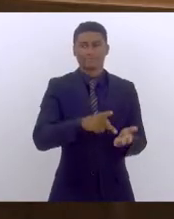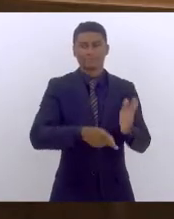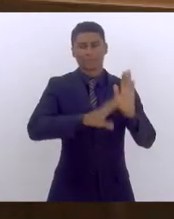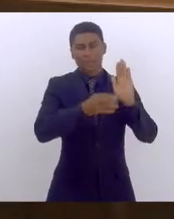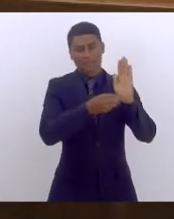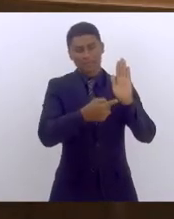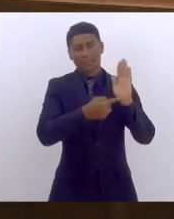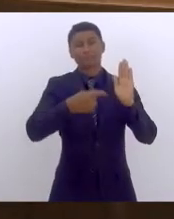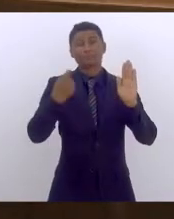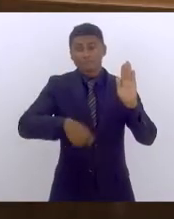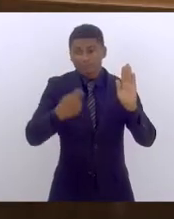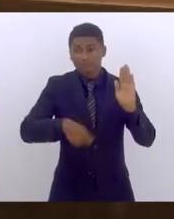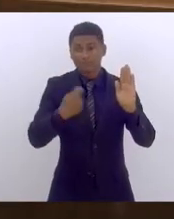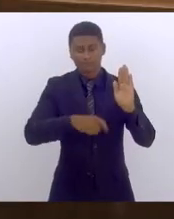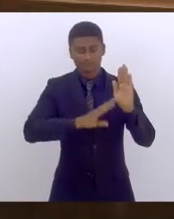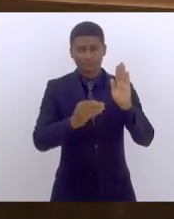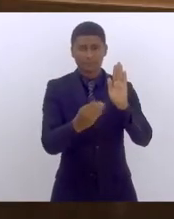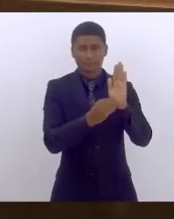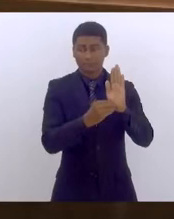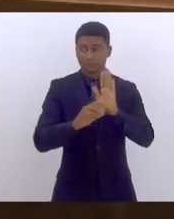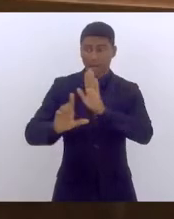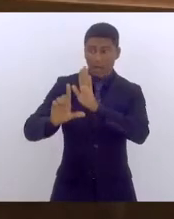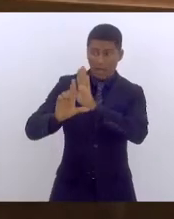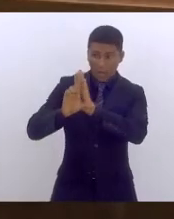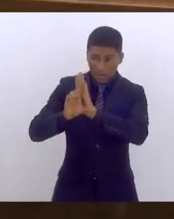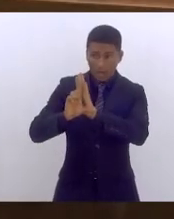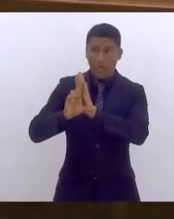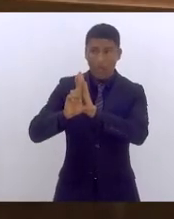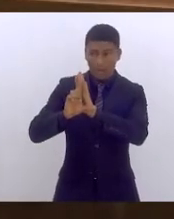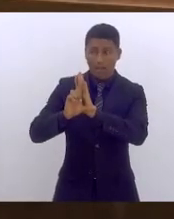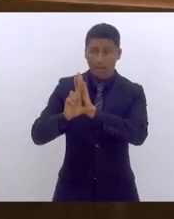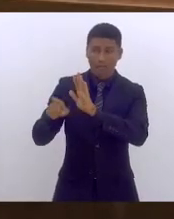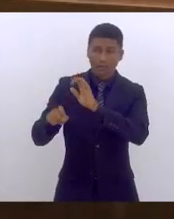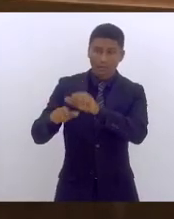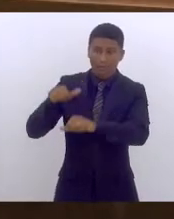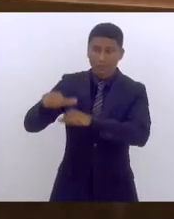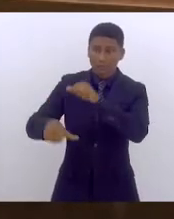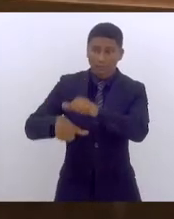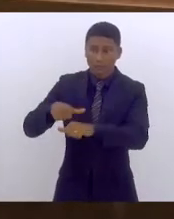na ementa teria que constar a alteração à lei que criou o FREMF